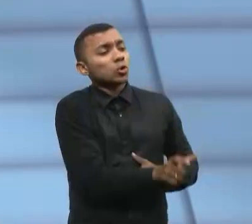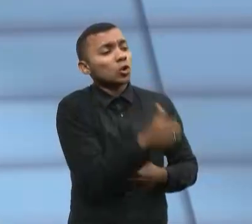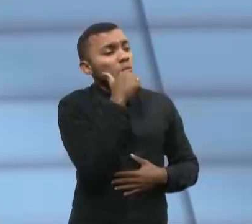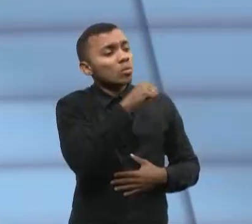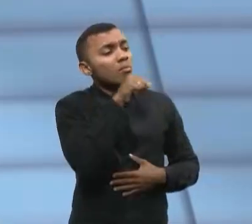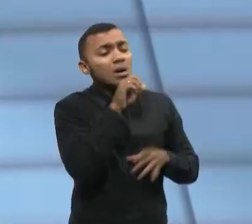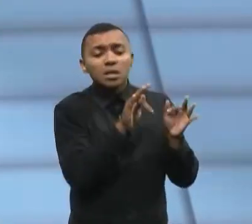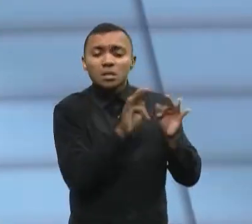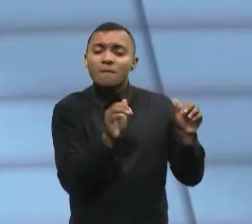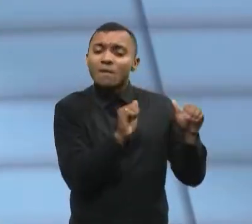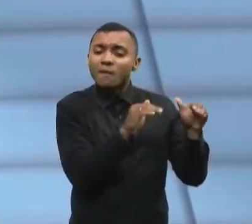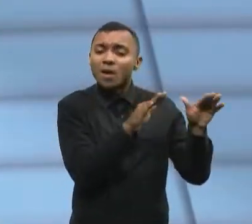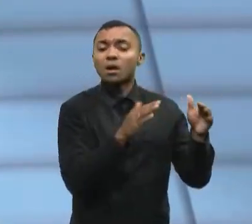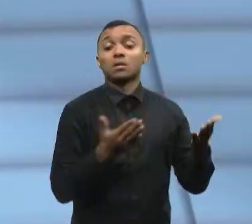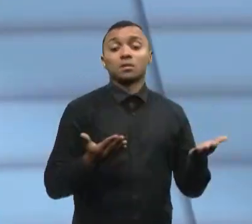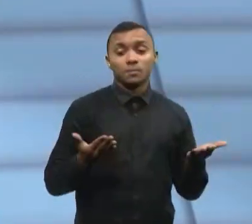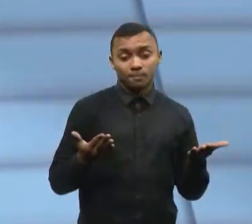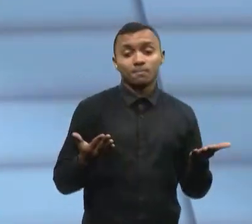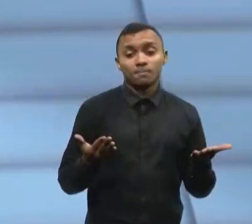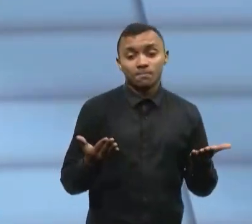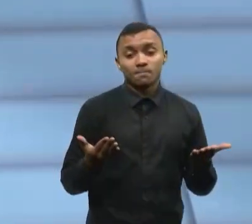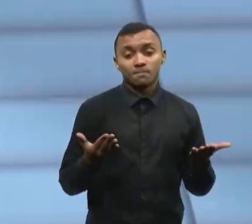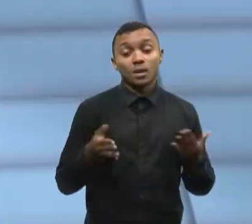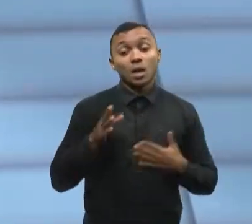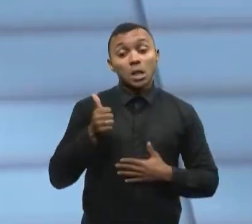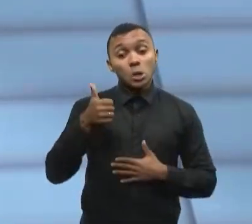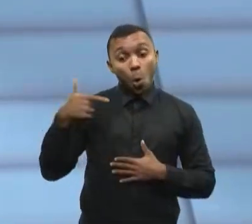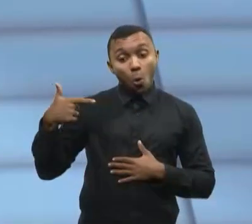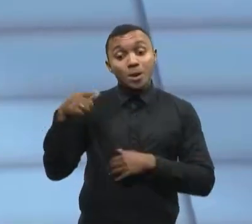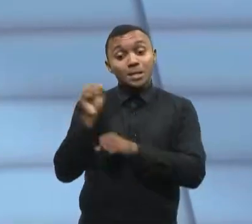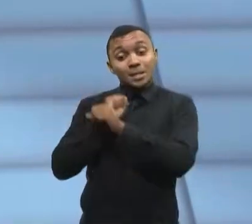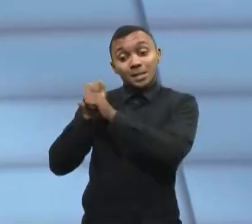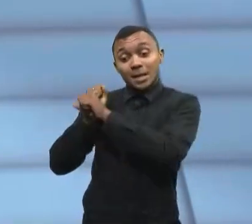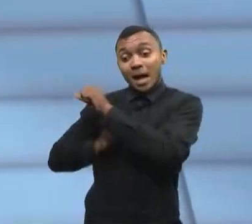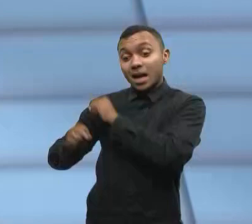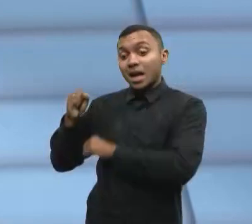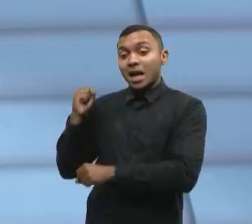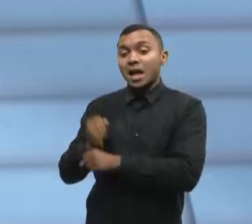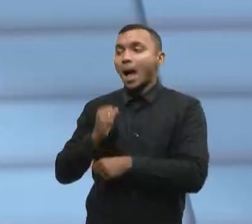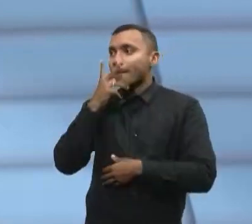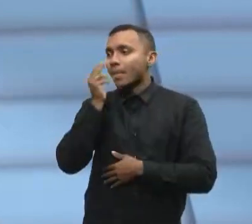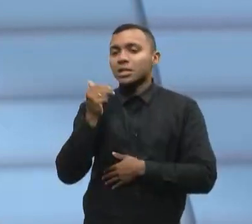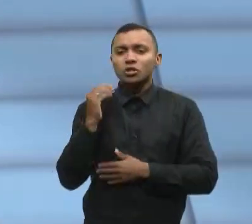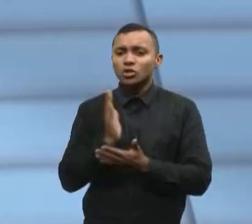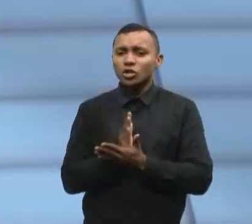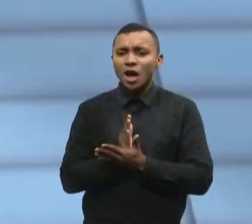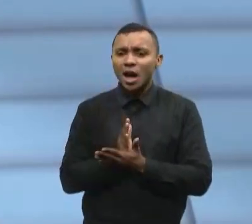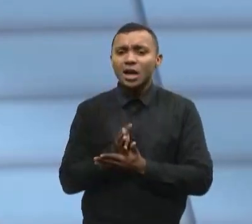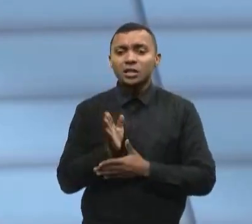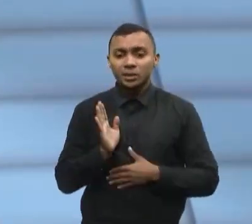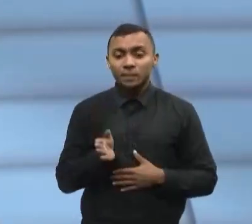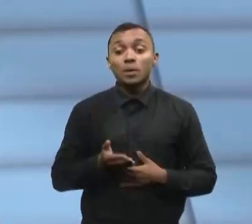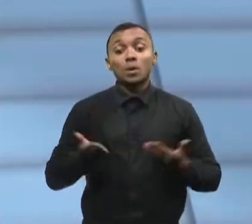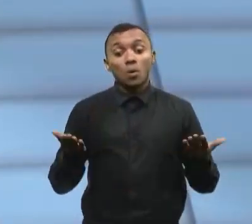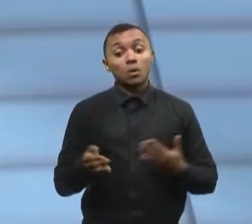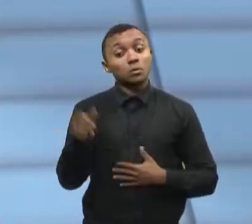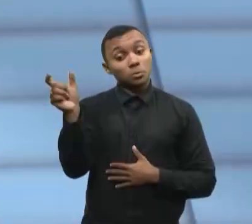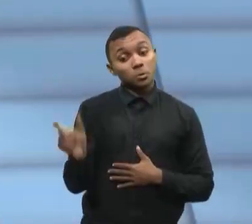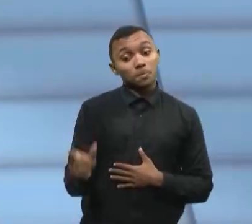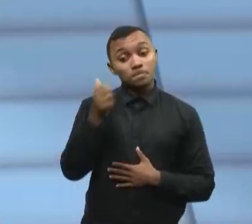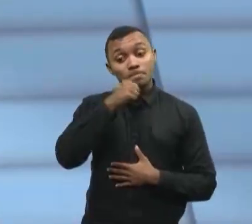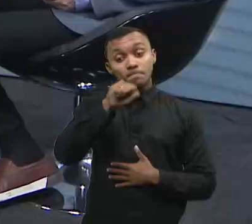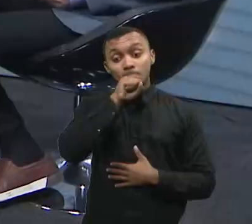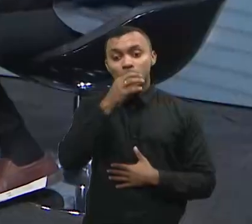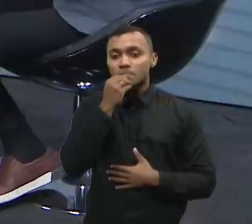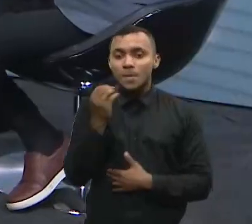mãe, né? Então, há 12 anos atrás tinha esse discurso. Hoje é, você é mãe, vem para perto da